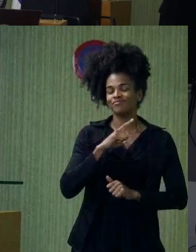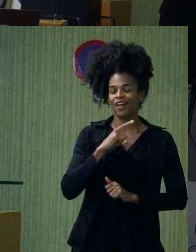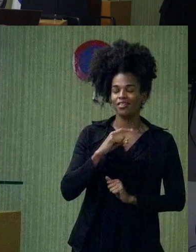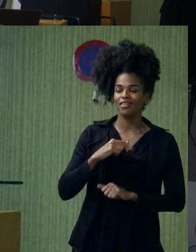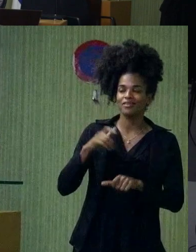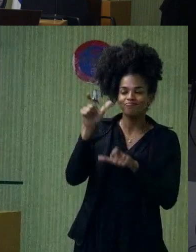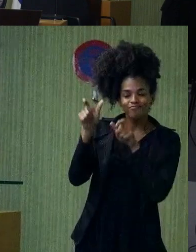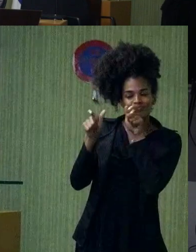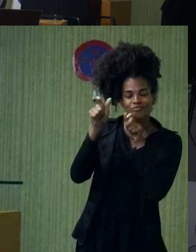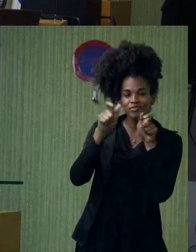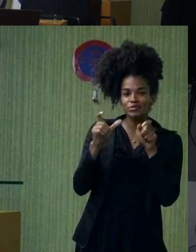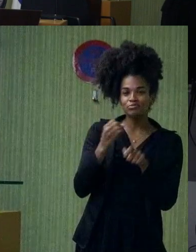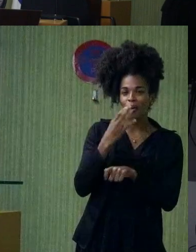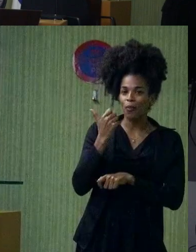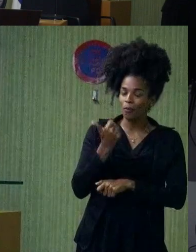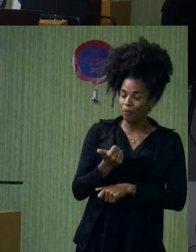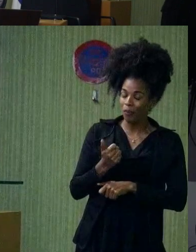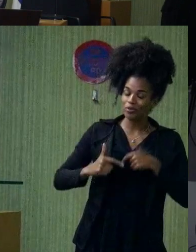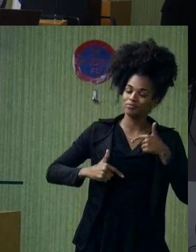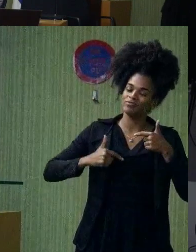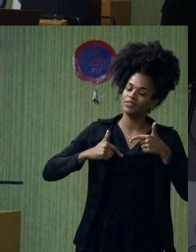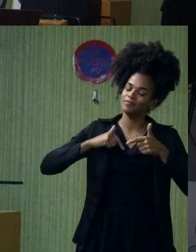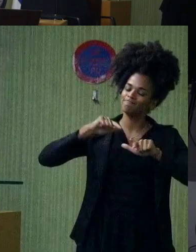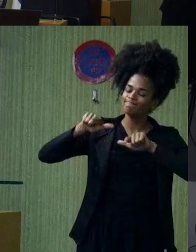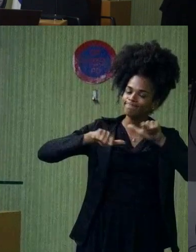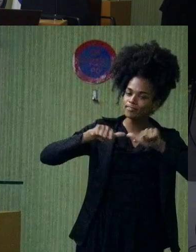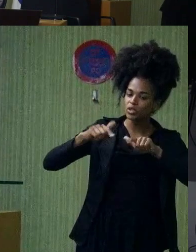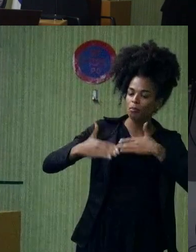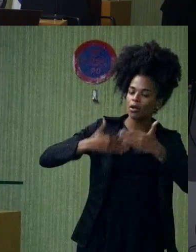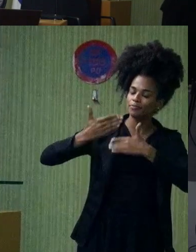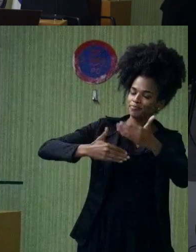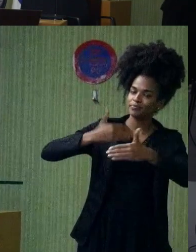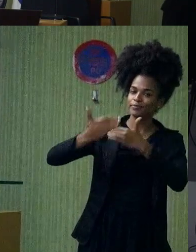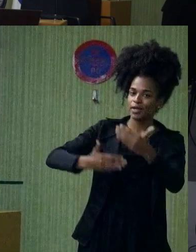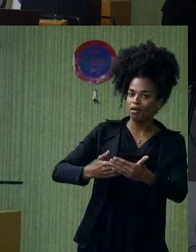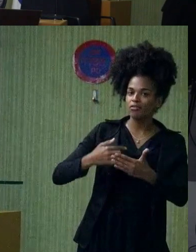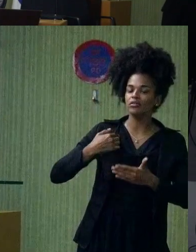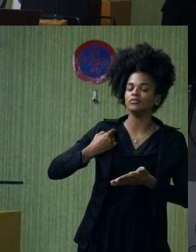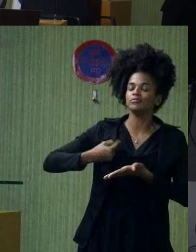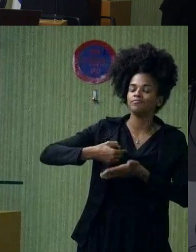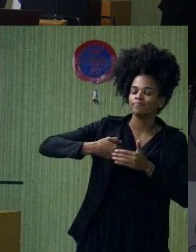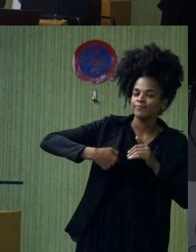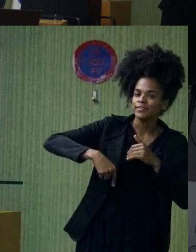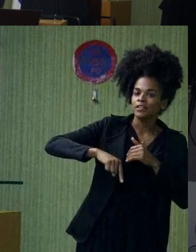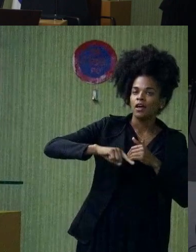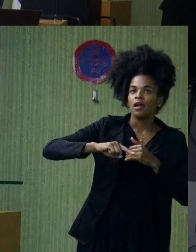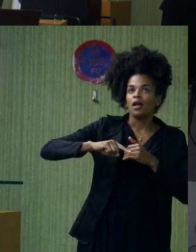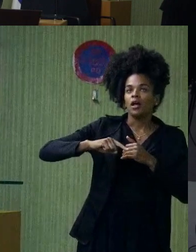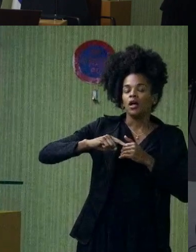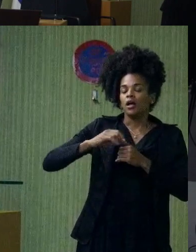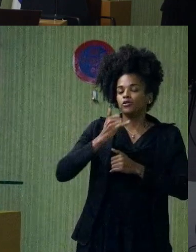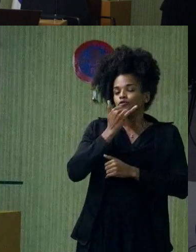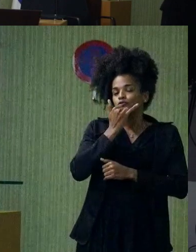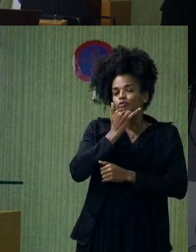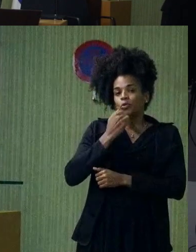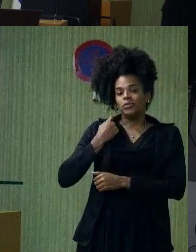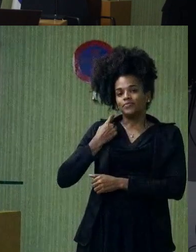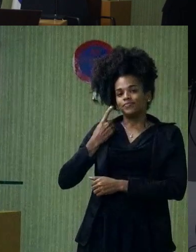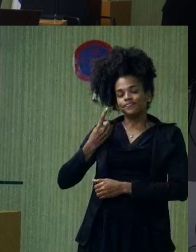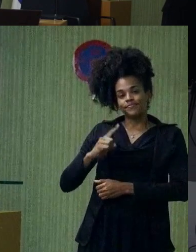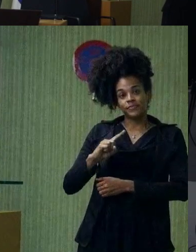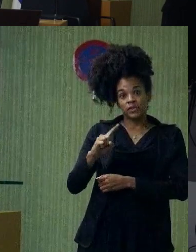certeza vai levar o trabalho adiante vai levar esse nosso amor por uma educação